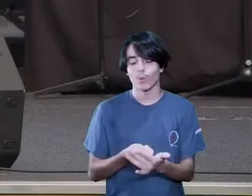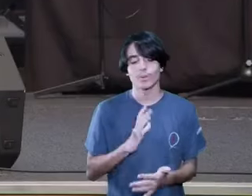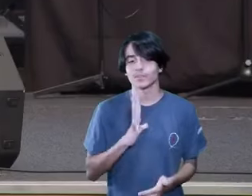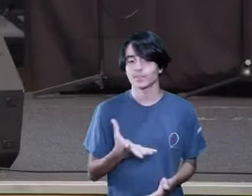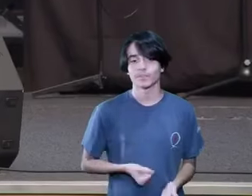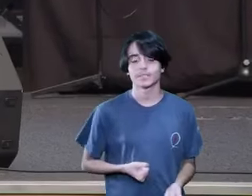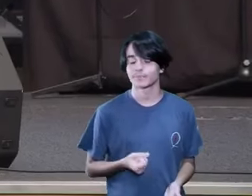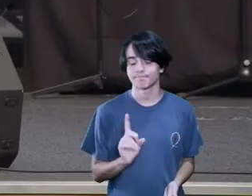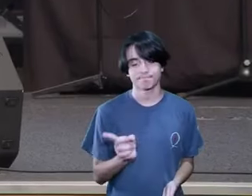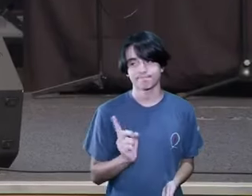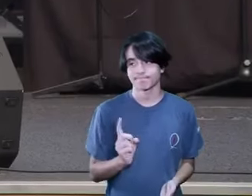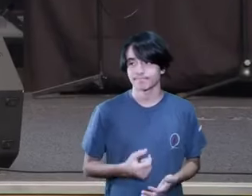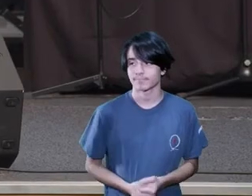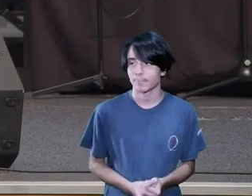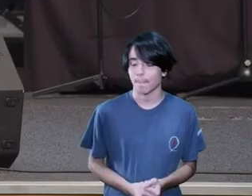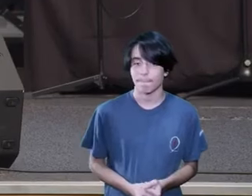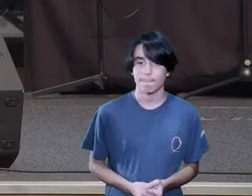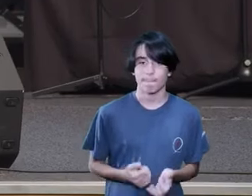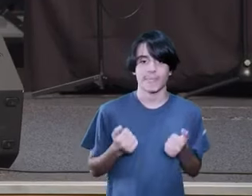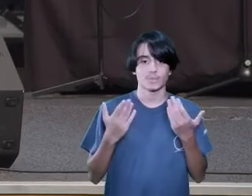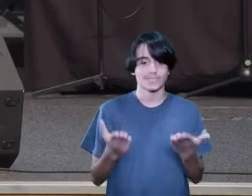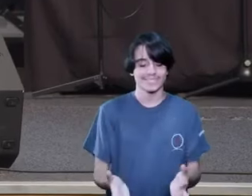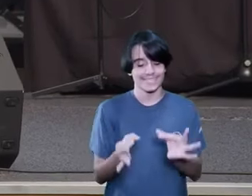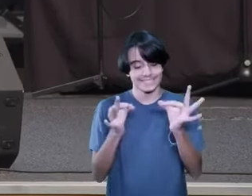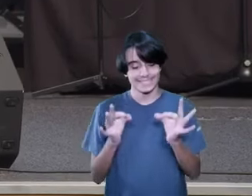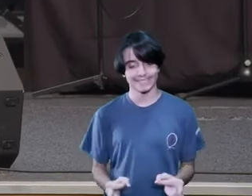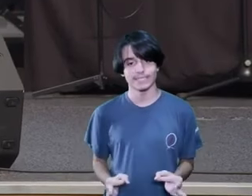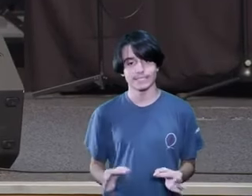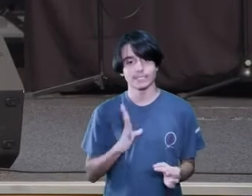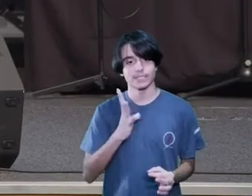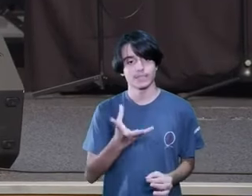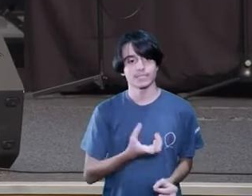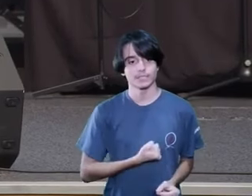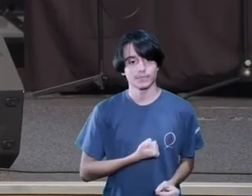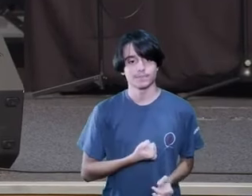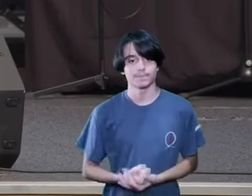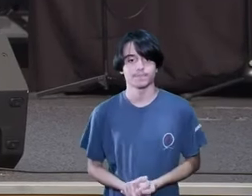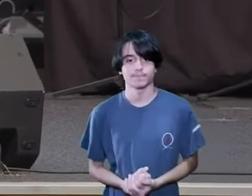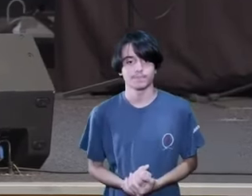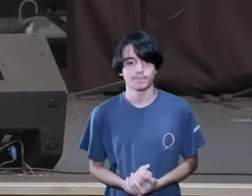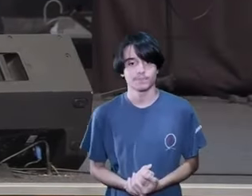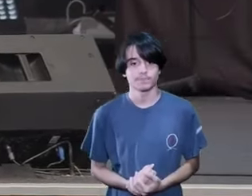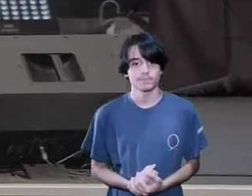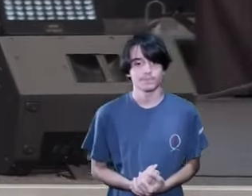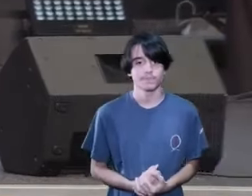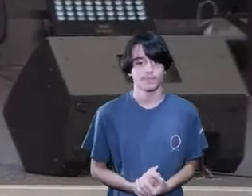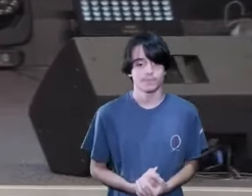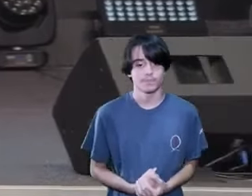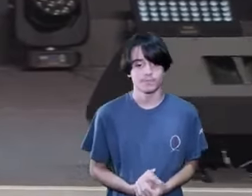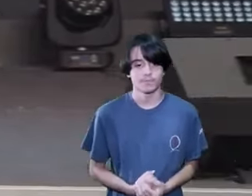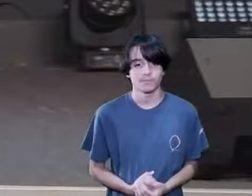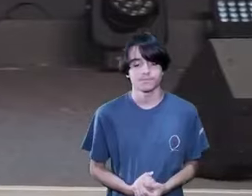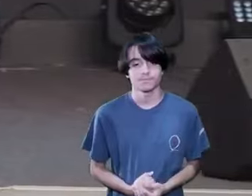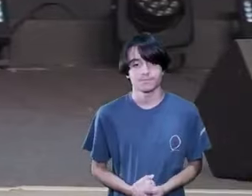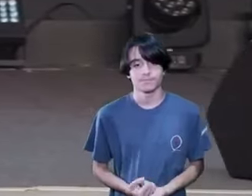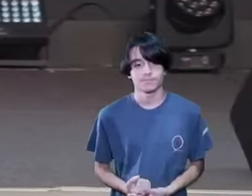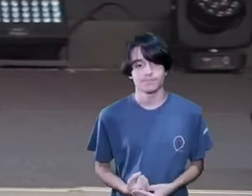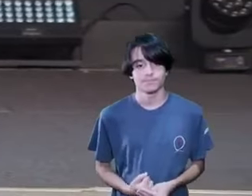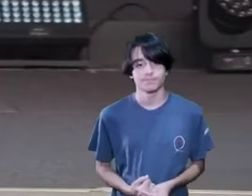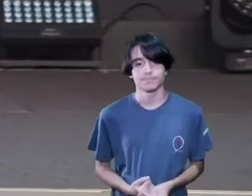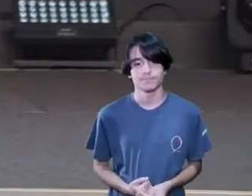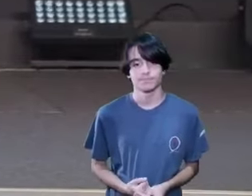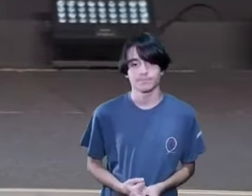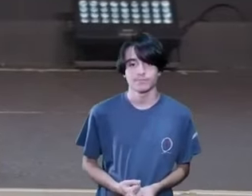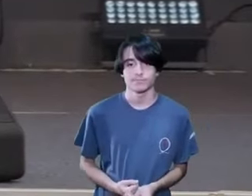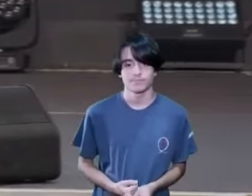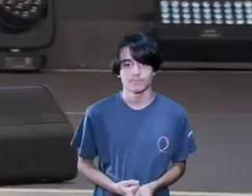salvação, não te dá garantia de salvação, não serve para isso. E